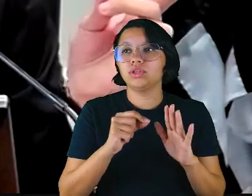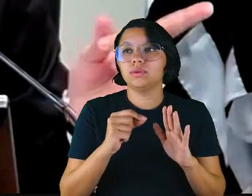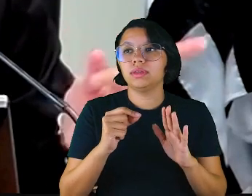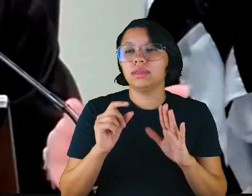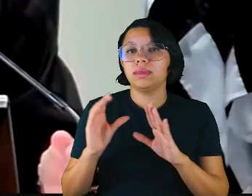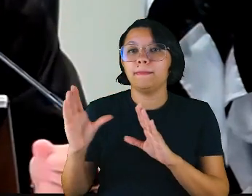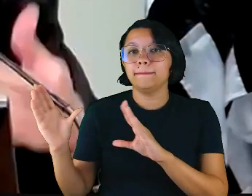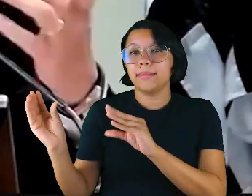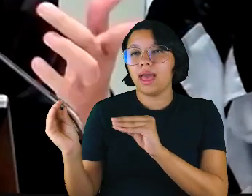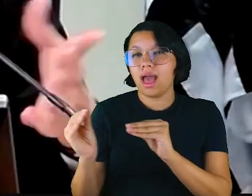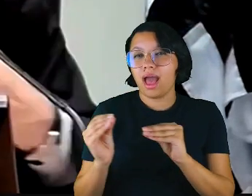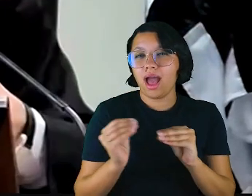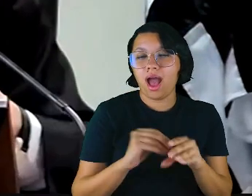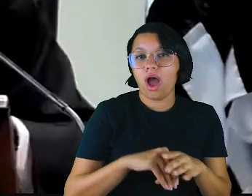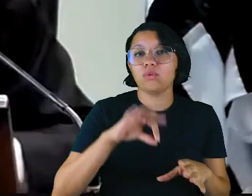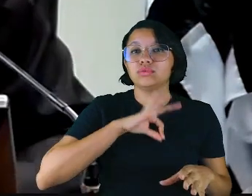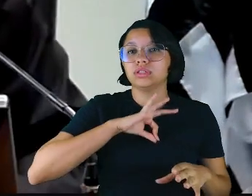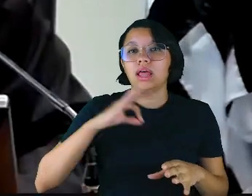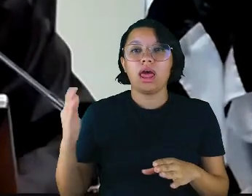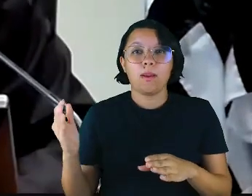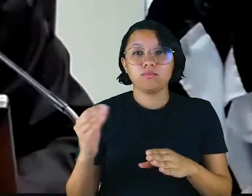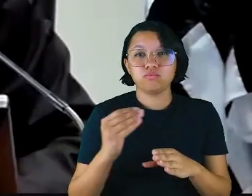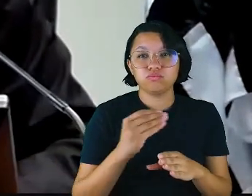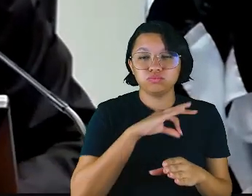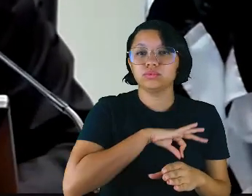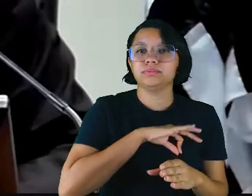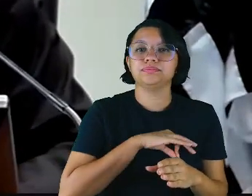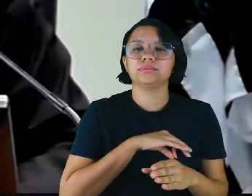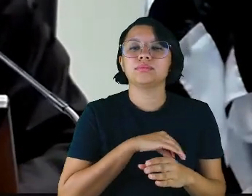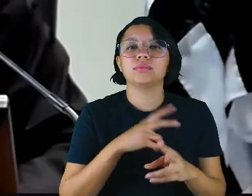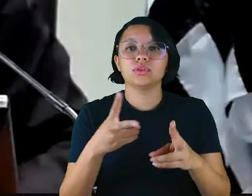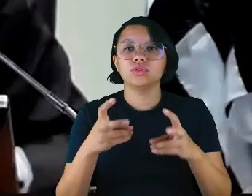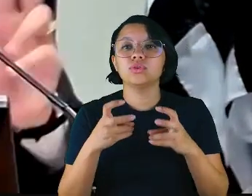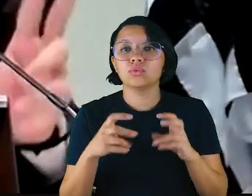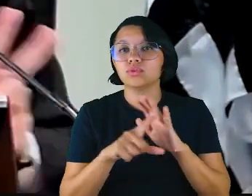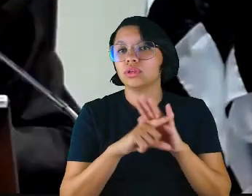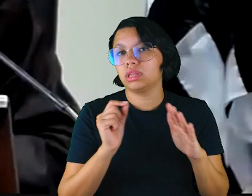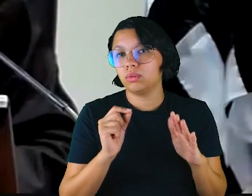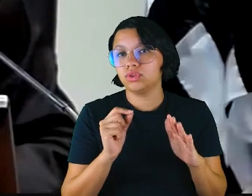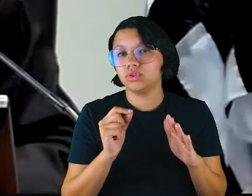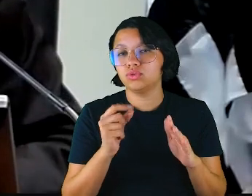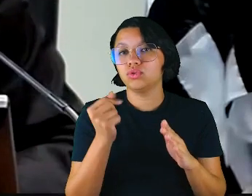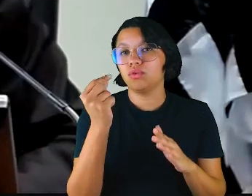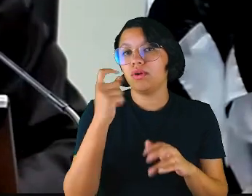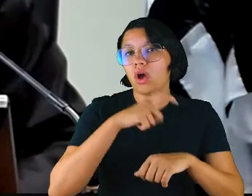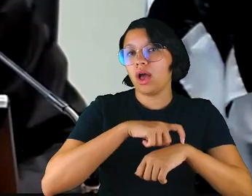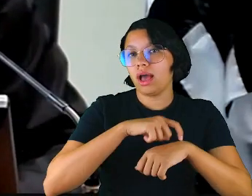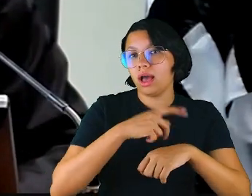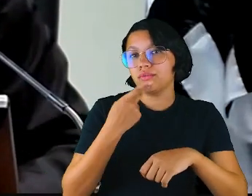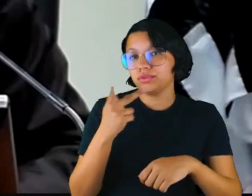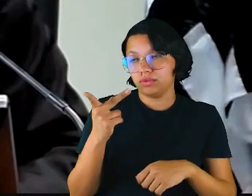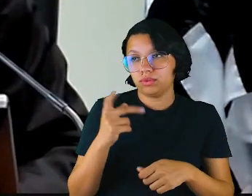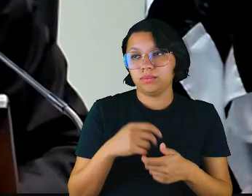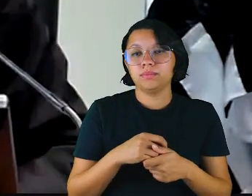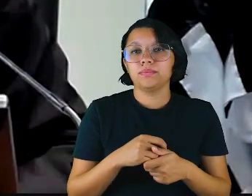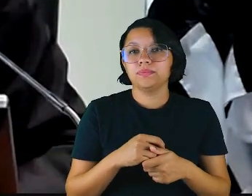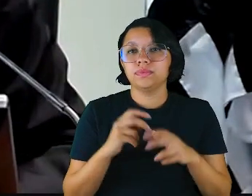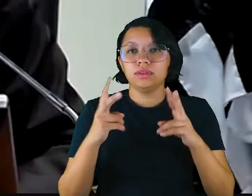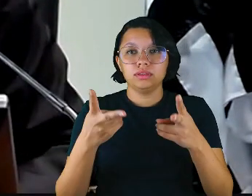fora. Acho que sim, se a gente considerar, pelo 1117 que você falou, valores e tempo, né? A